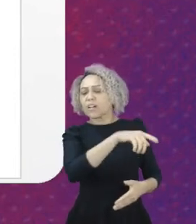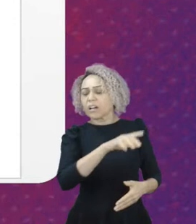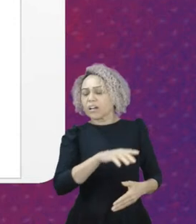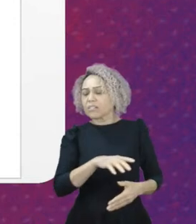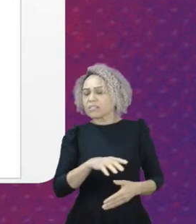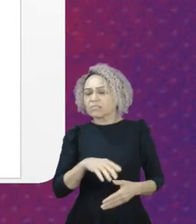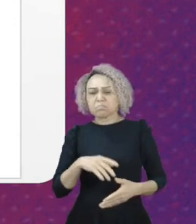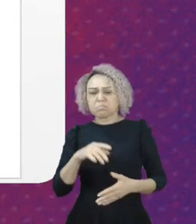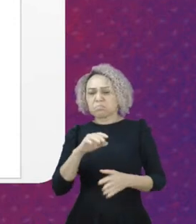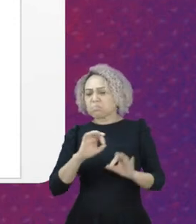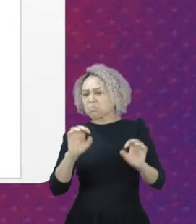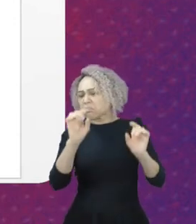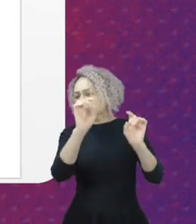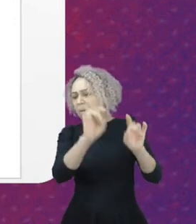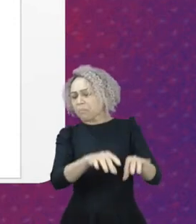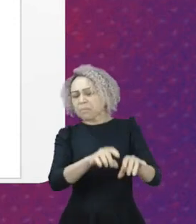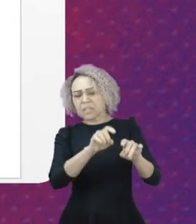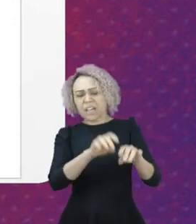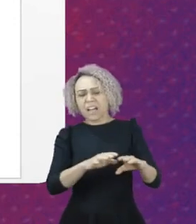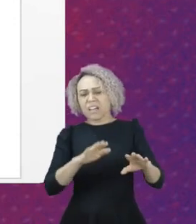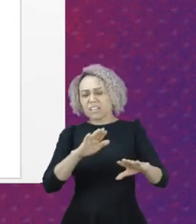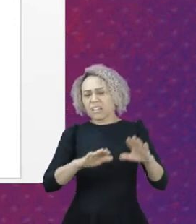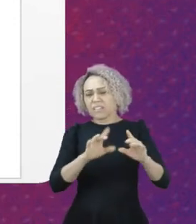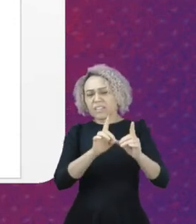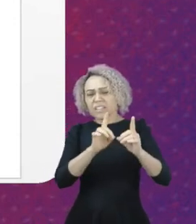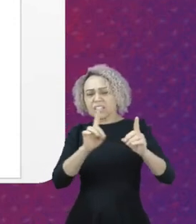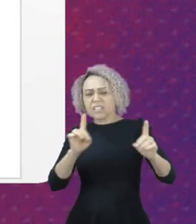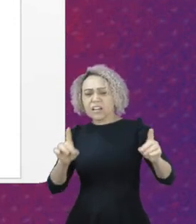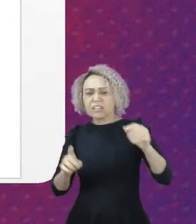retornar, muitas vezes é distante, então